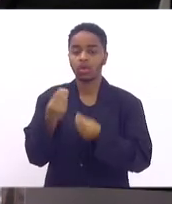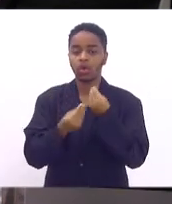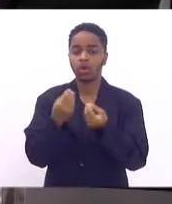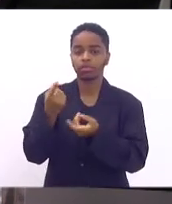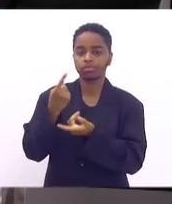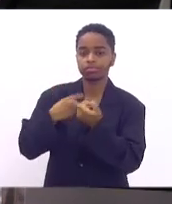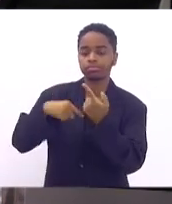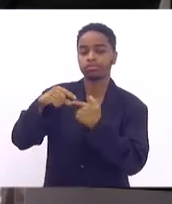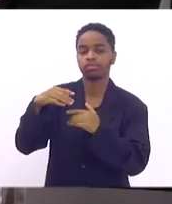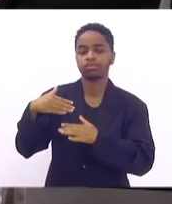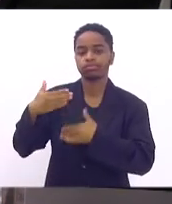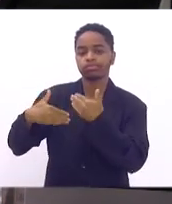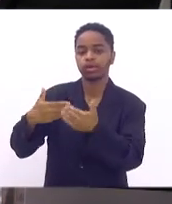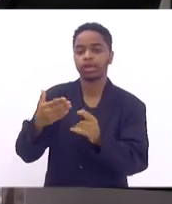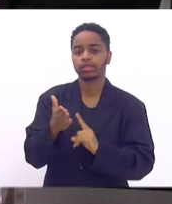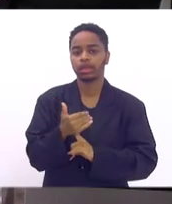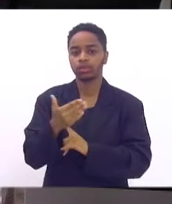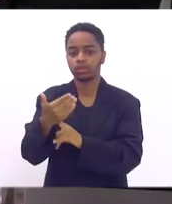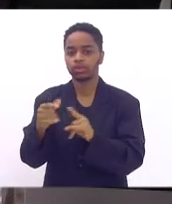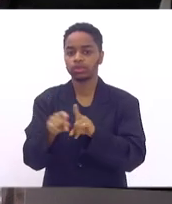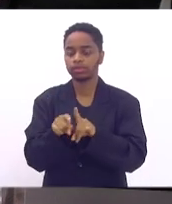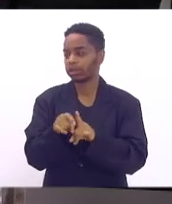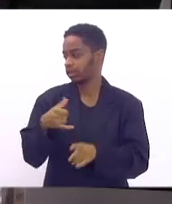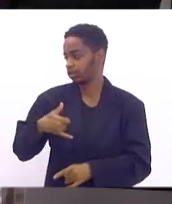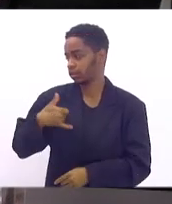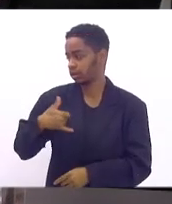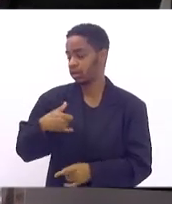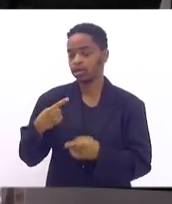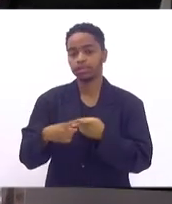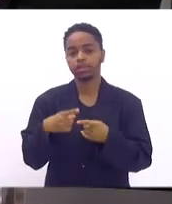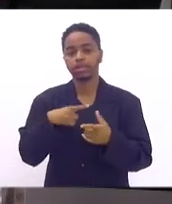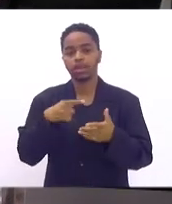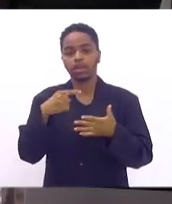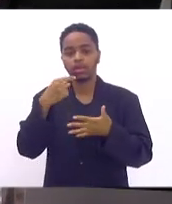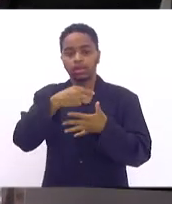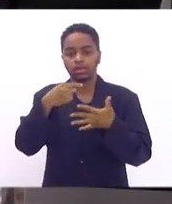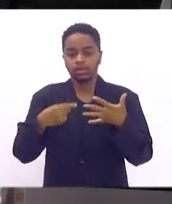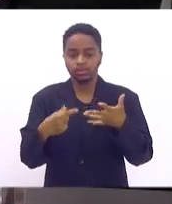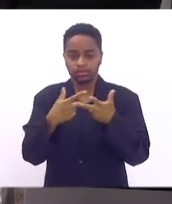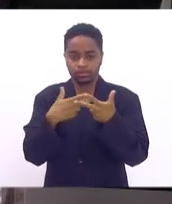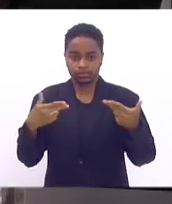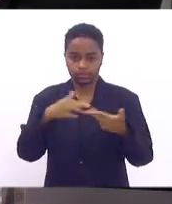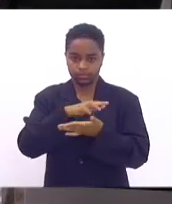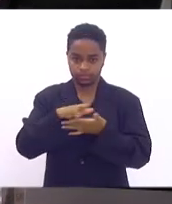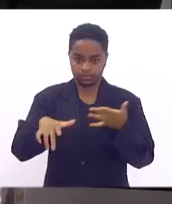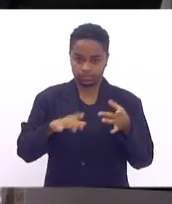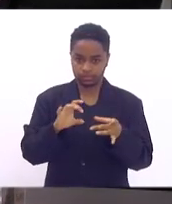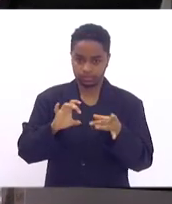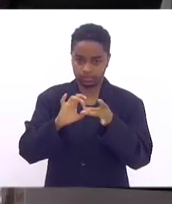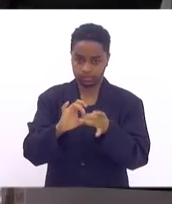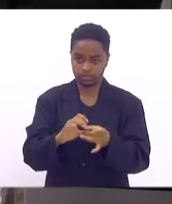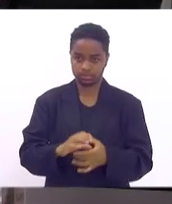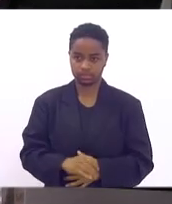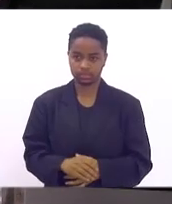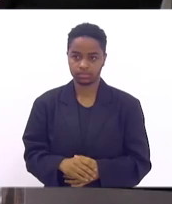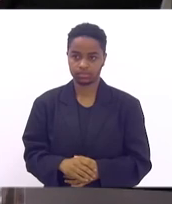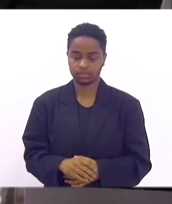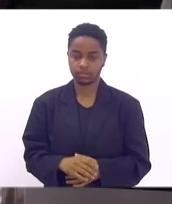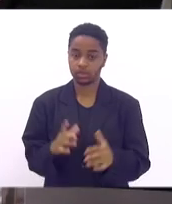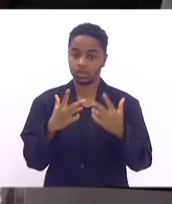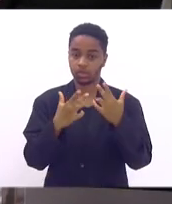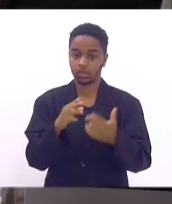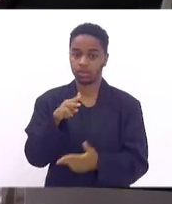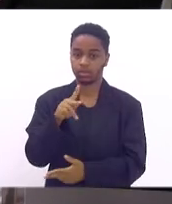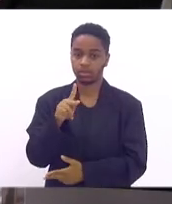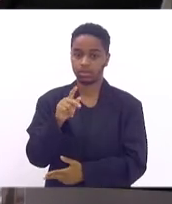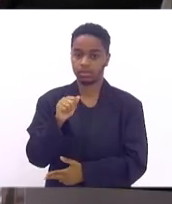tecnologia, com a questão da faixa etária. São muitos pontos que se relacionam, né? Como a Pâmela trouxe a questão do